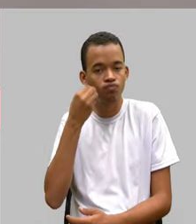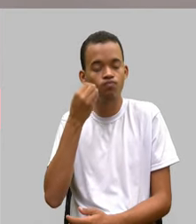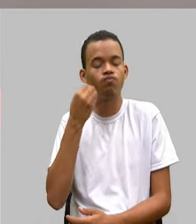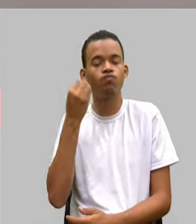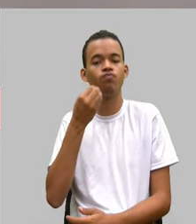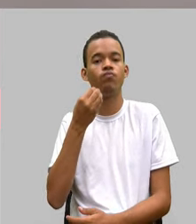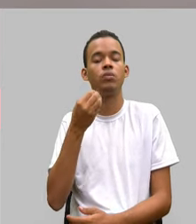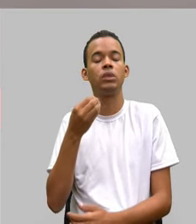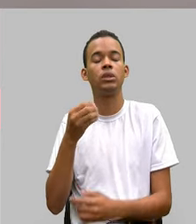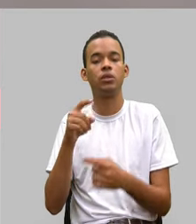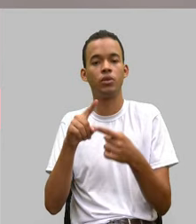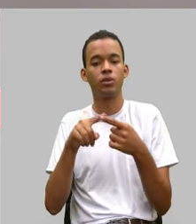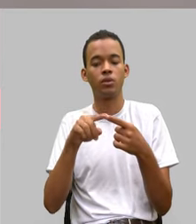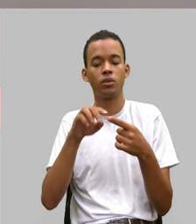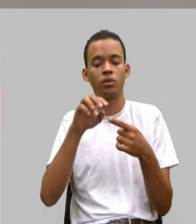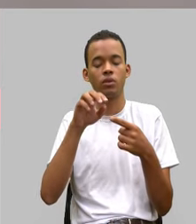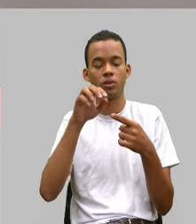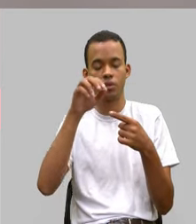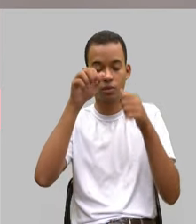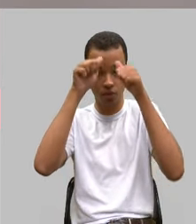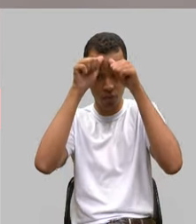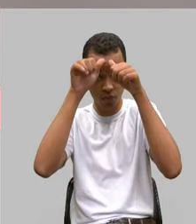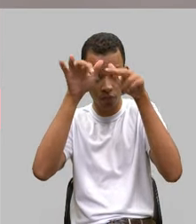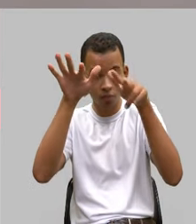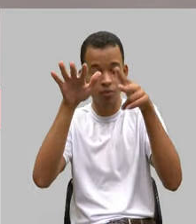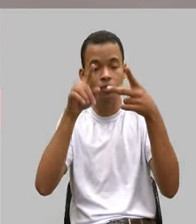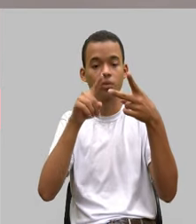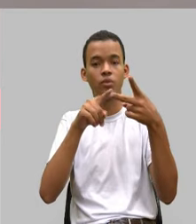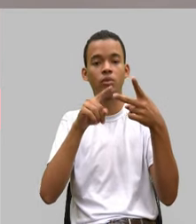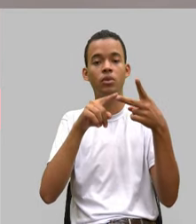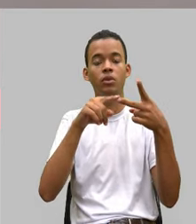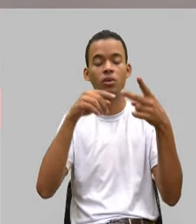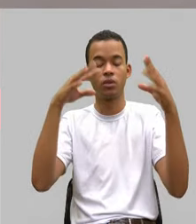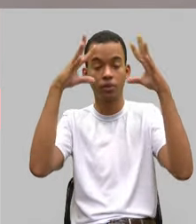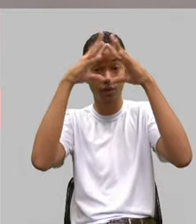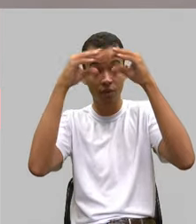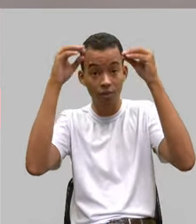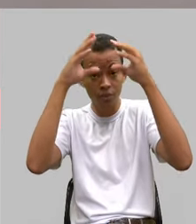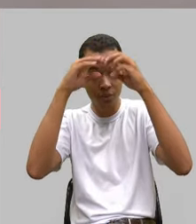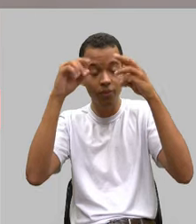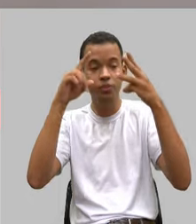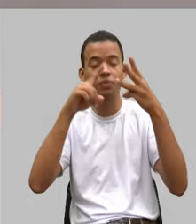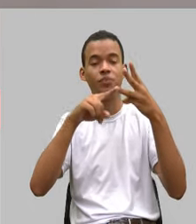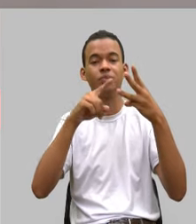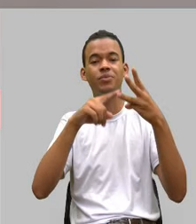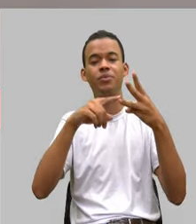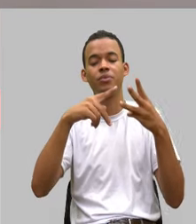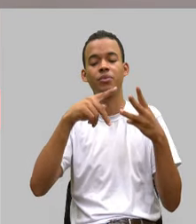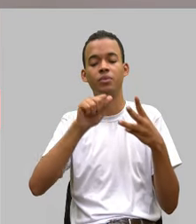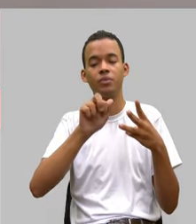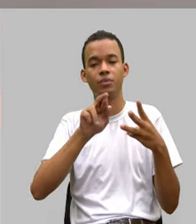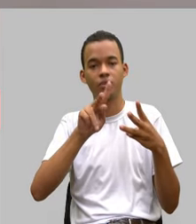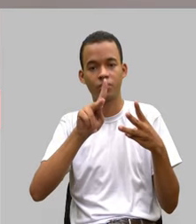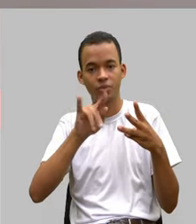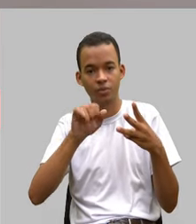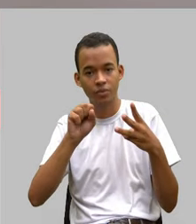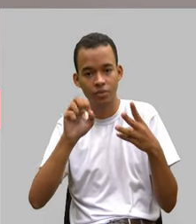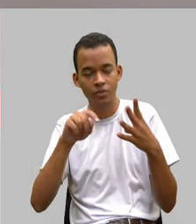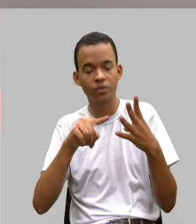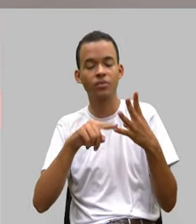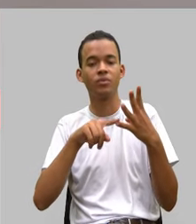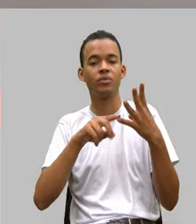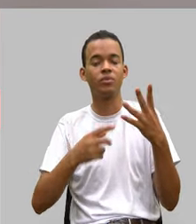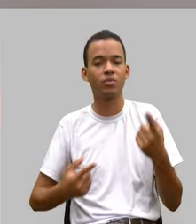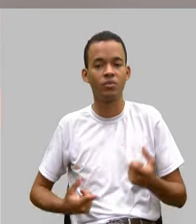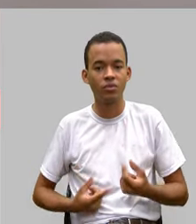epilepsia ao ismo dor crônica Alzheimer Parkinson doenças autoimunes câncer e em